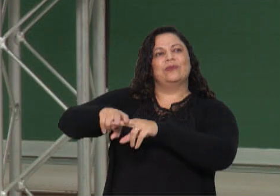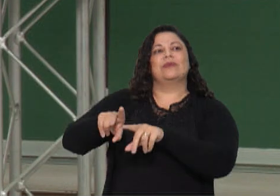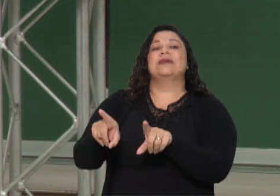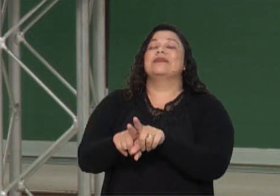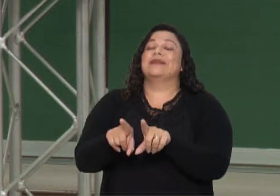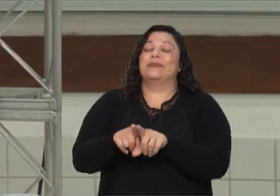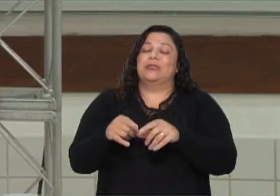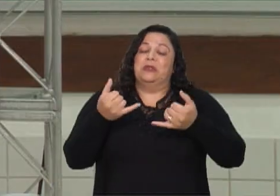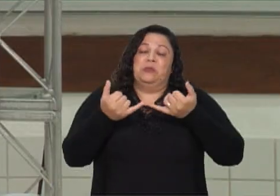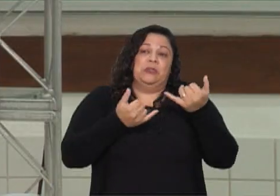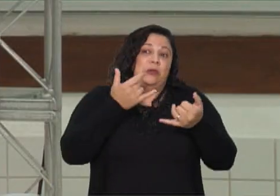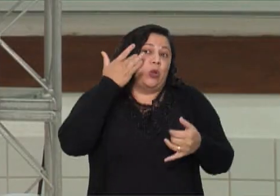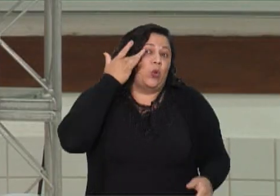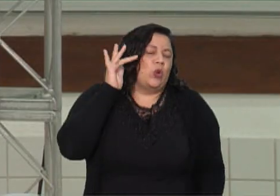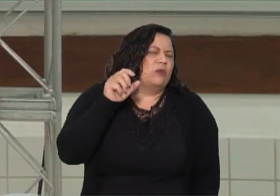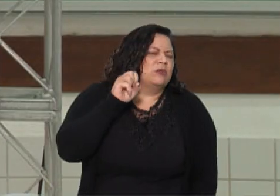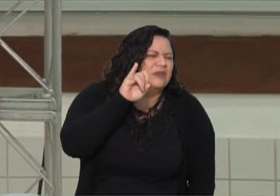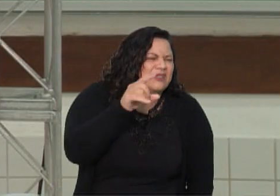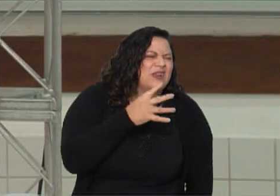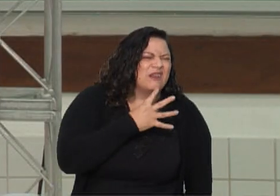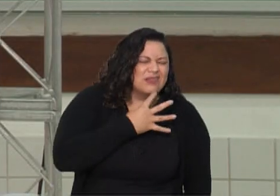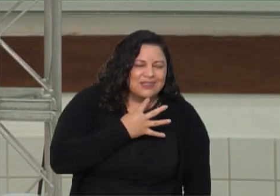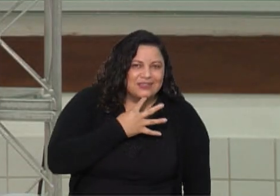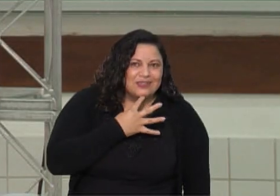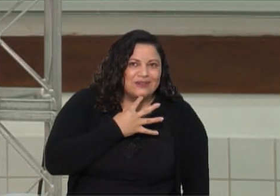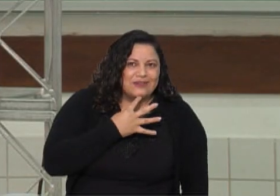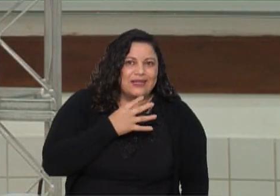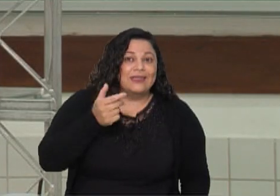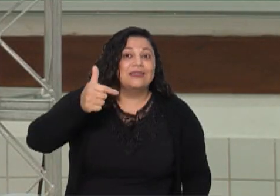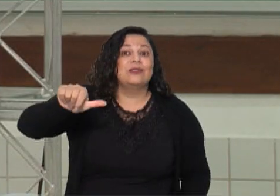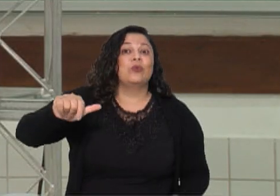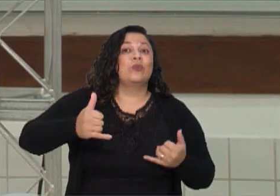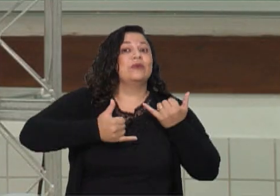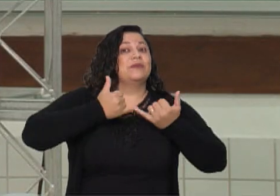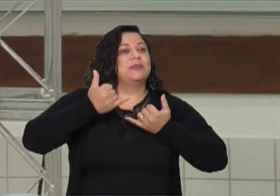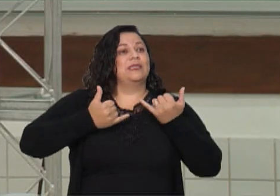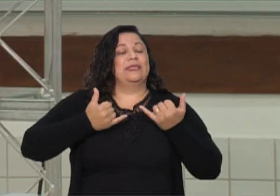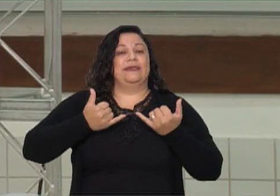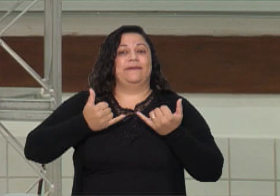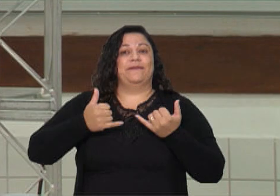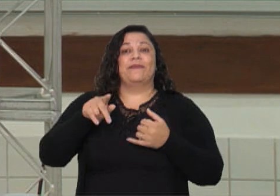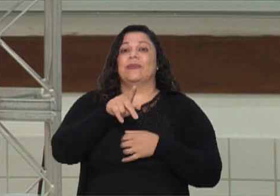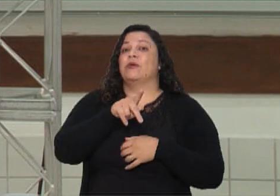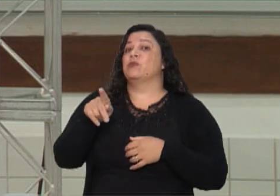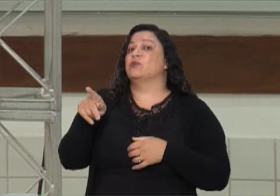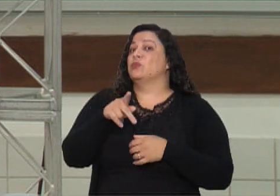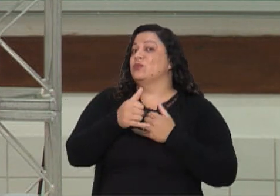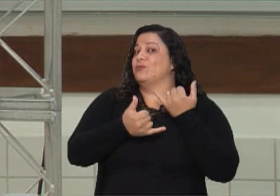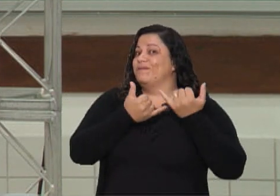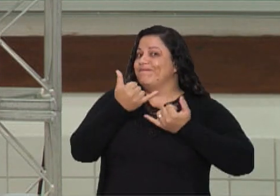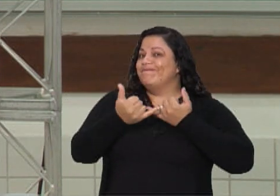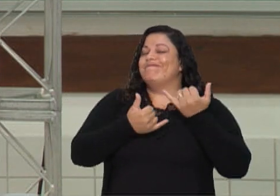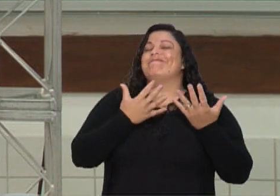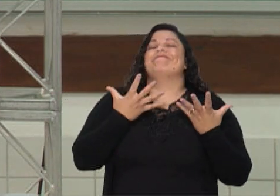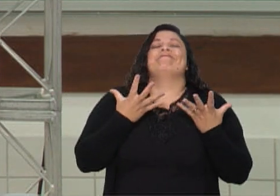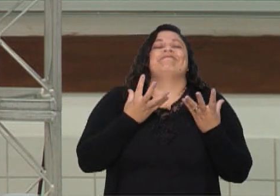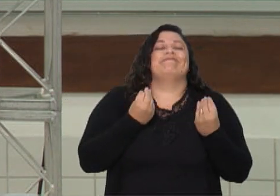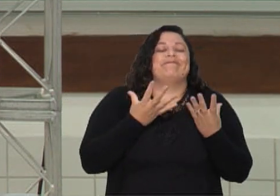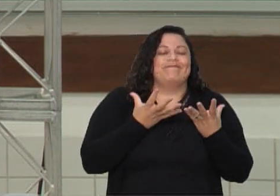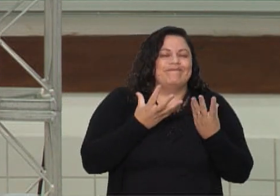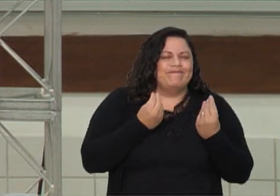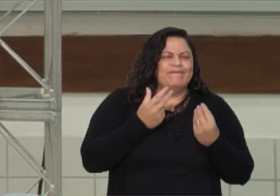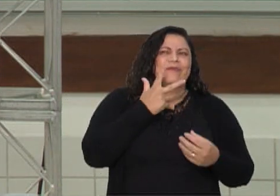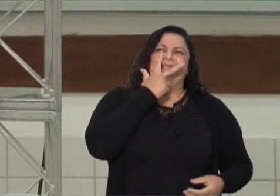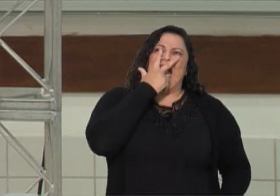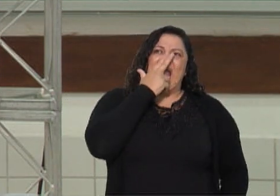brincadeira que eu não sei se vocês conhecem, né? Eu brinquei bastante, né? Eu acho que seus pais